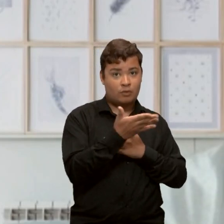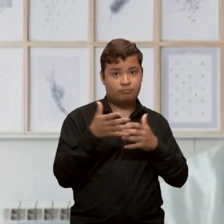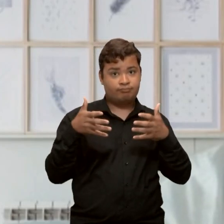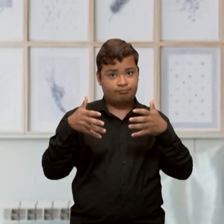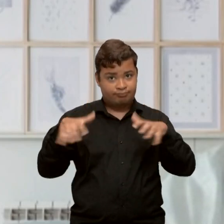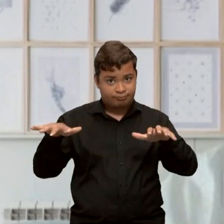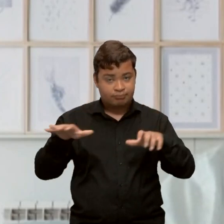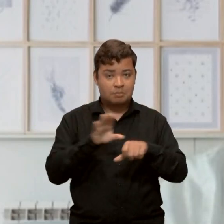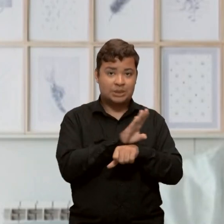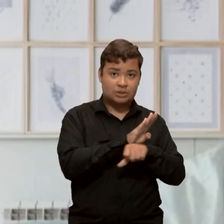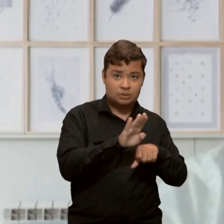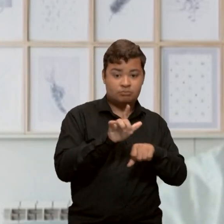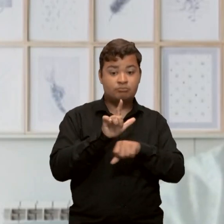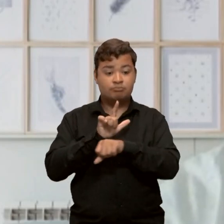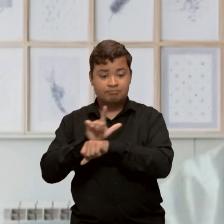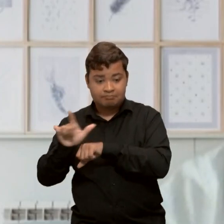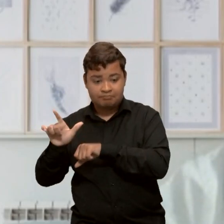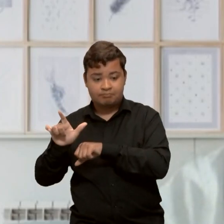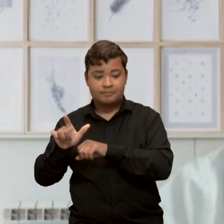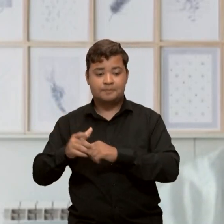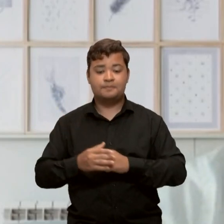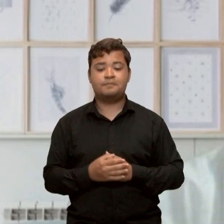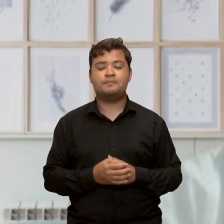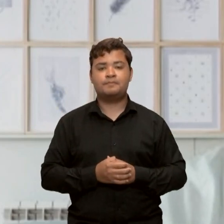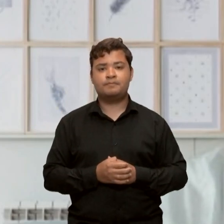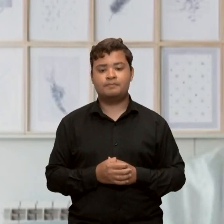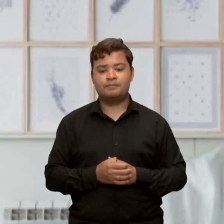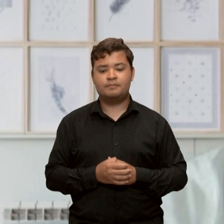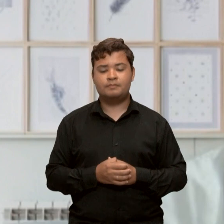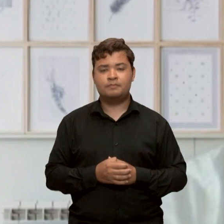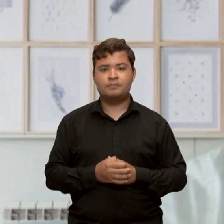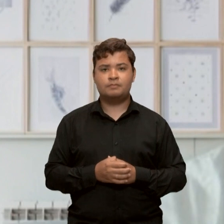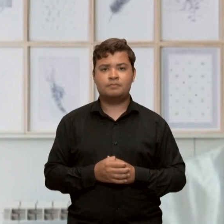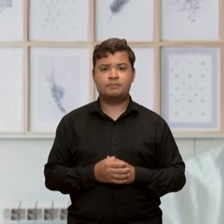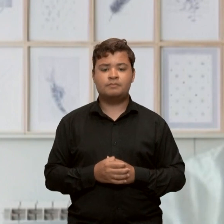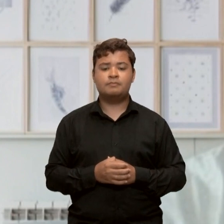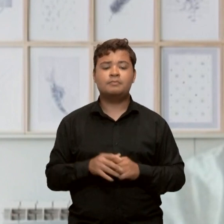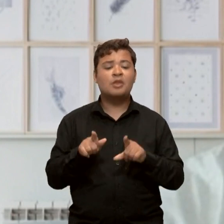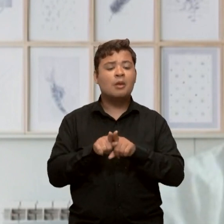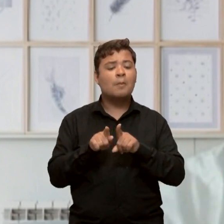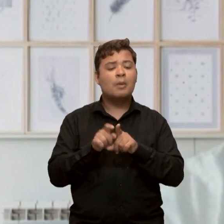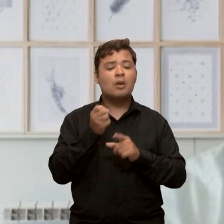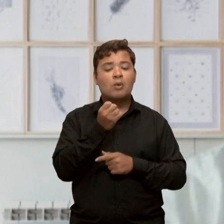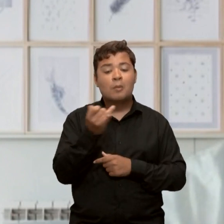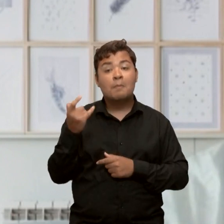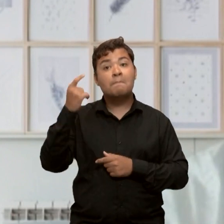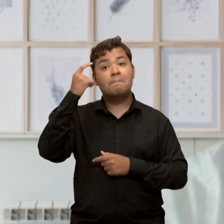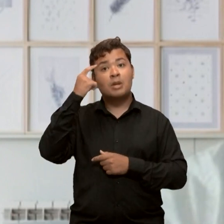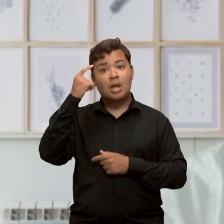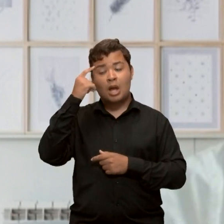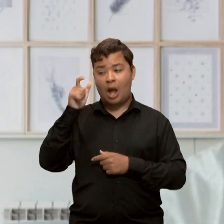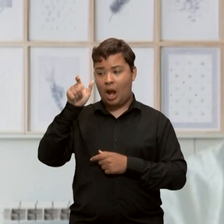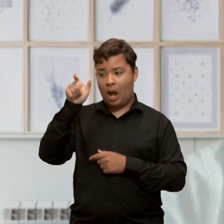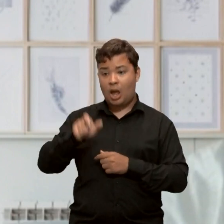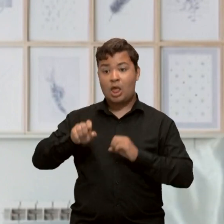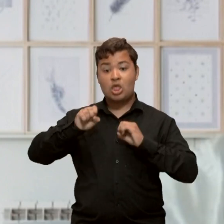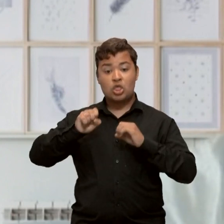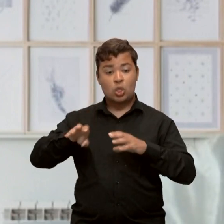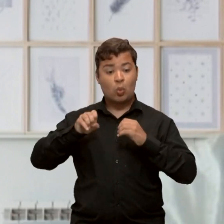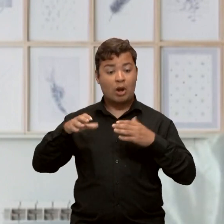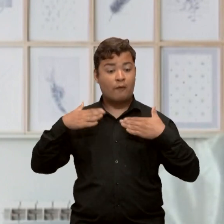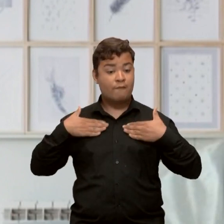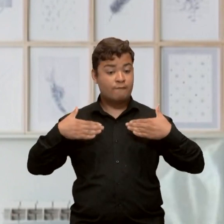Surge, inclusive, no ideário, aí, no senso comum, a ideia do educador físico, que é um termo